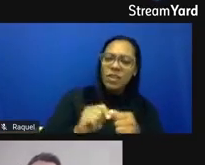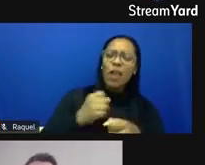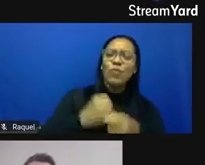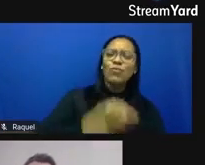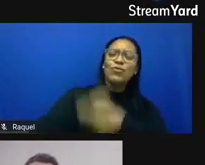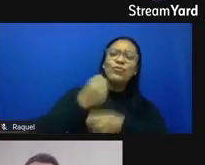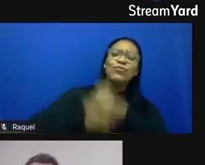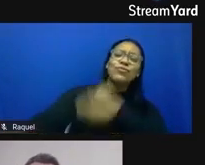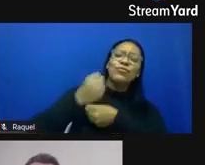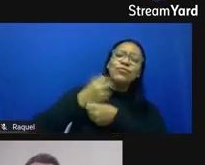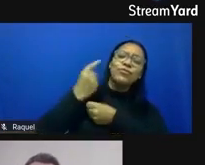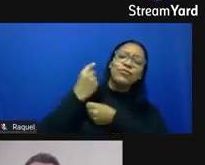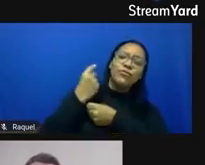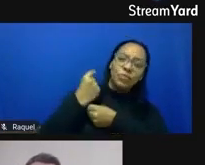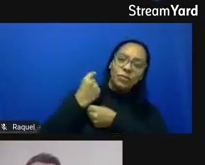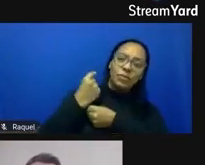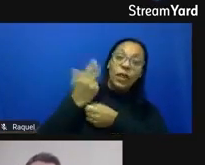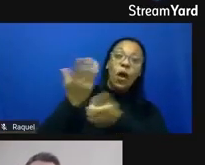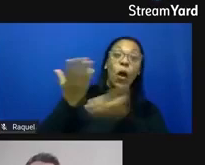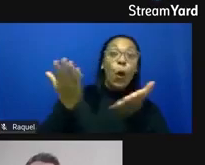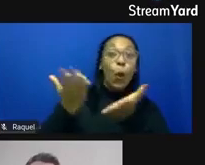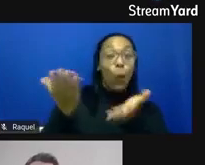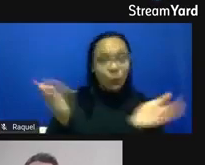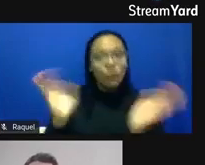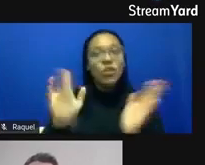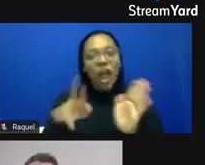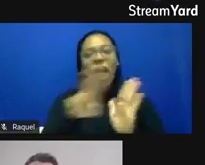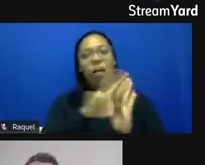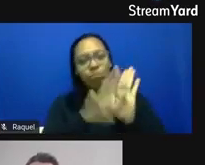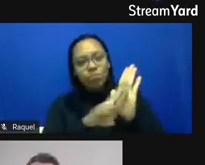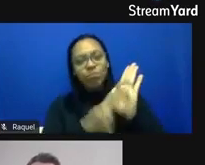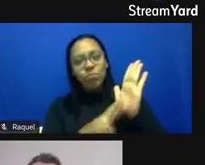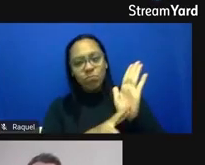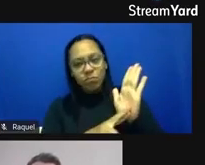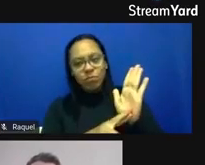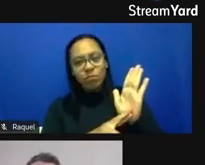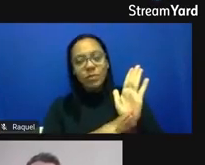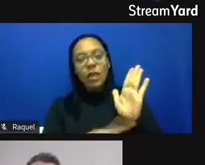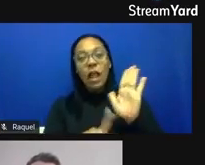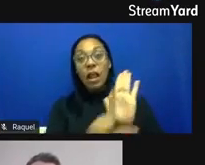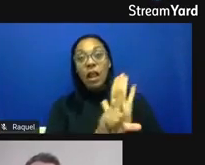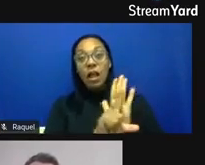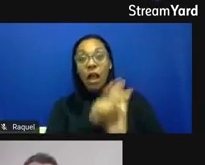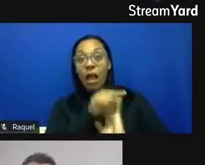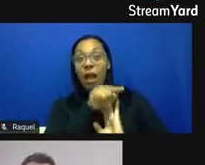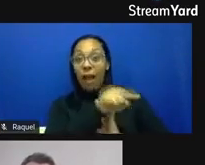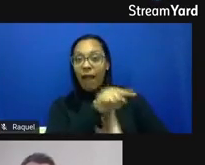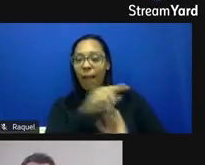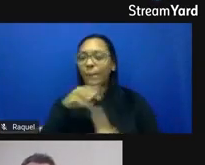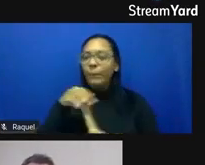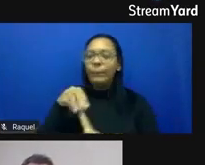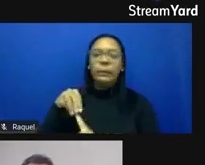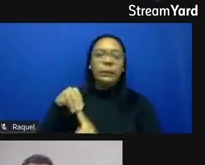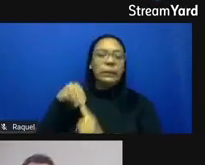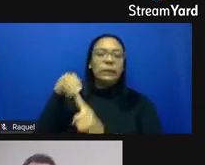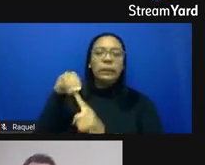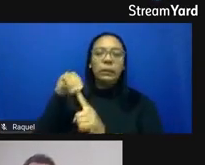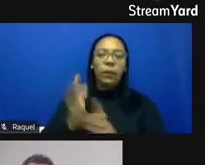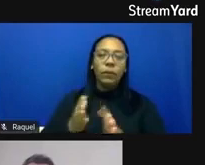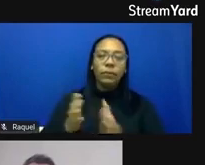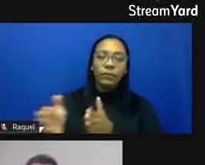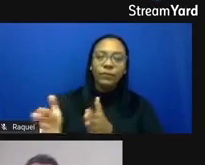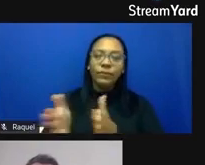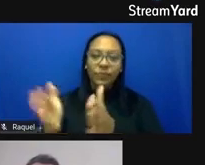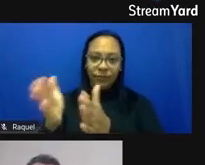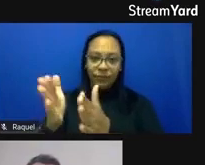União da Vitória, hoje tem uma regulamentação do Conselho Nacional de Justiça que diz: esse é um dos principais caminhos. O